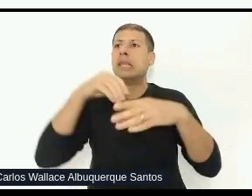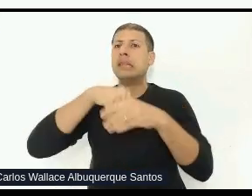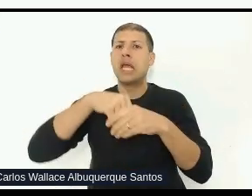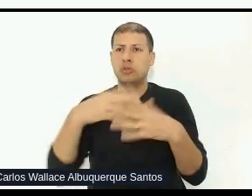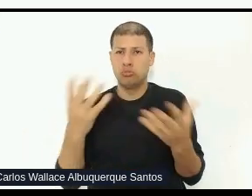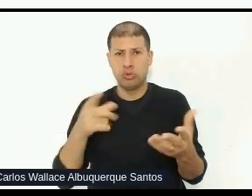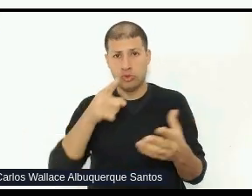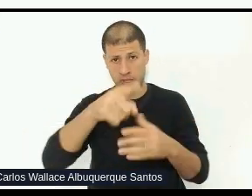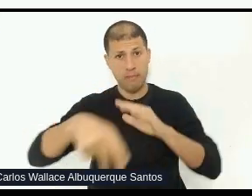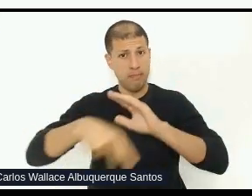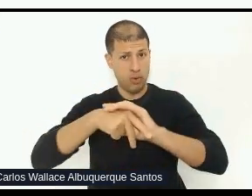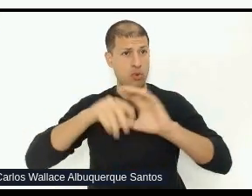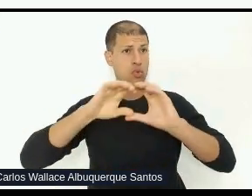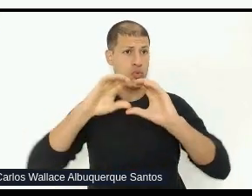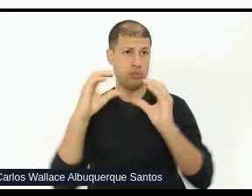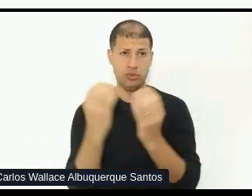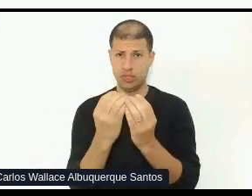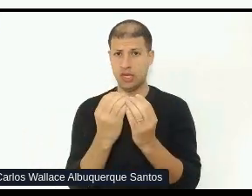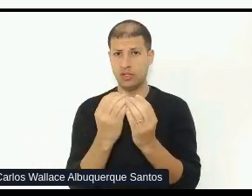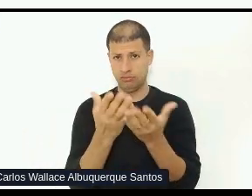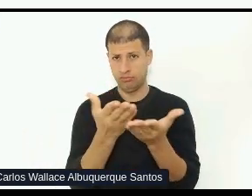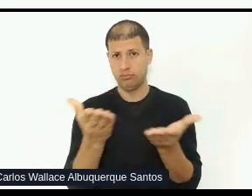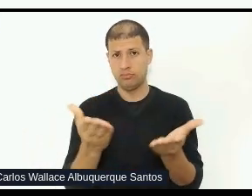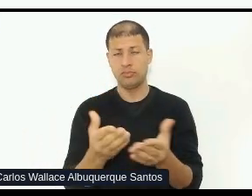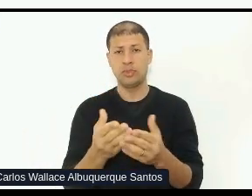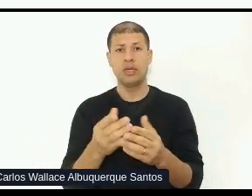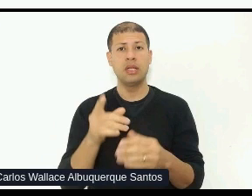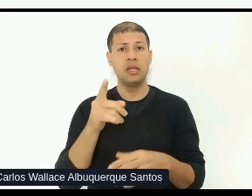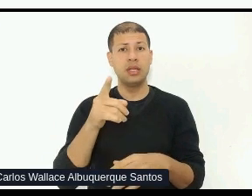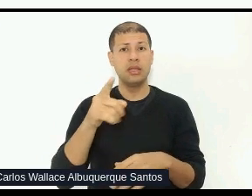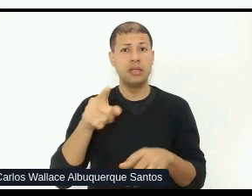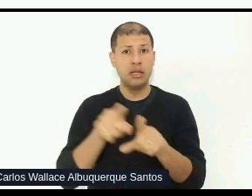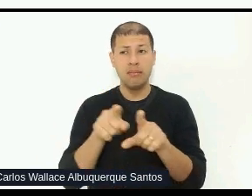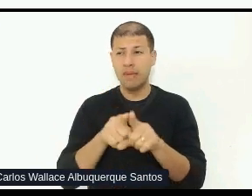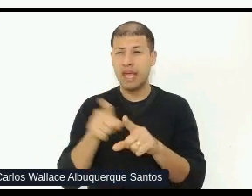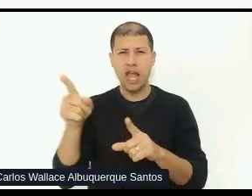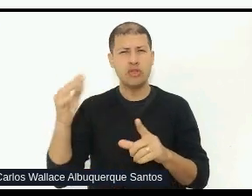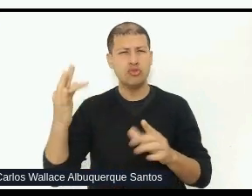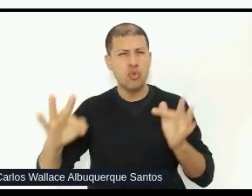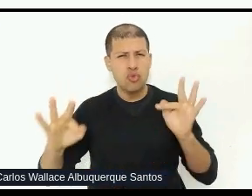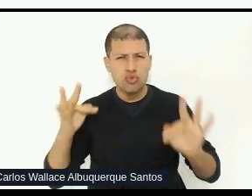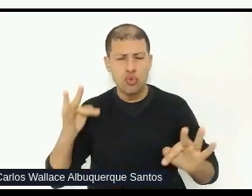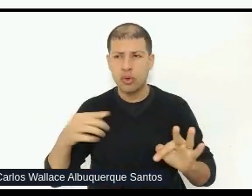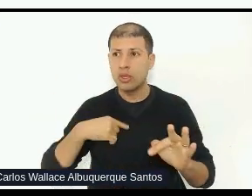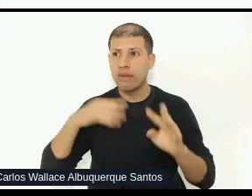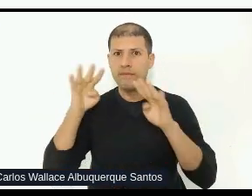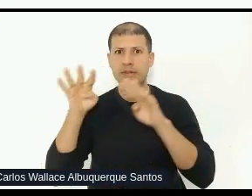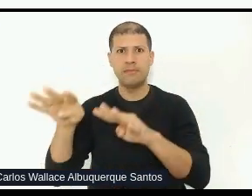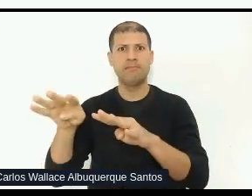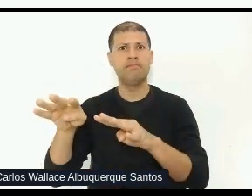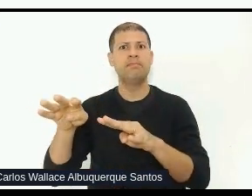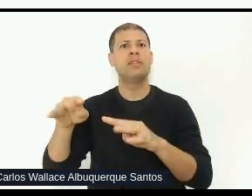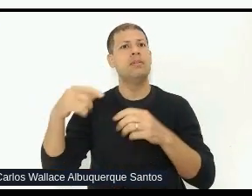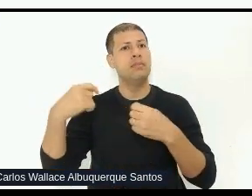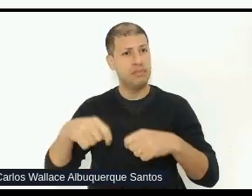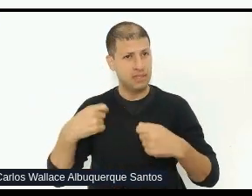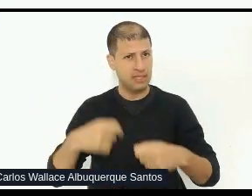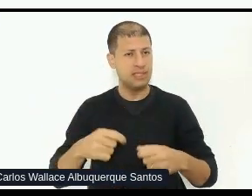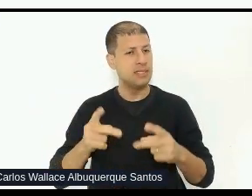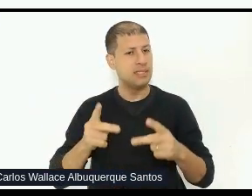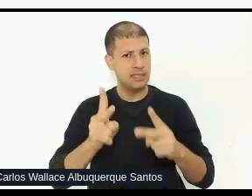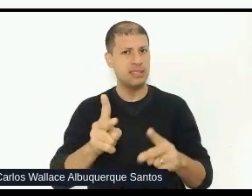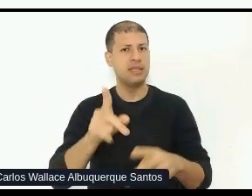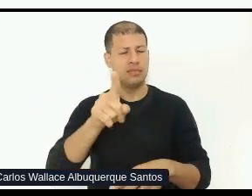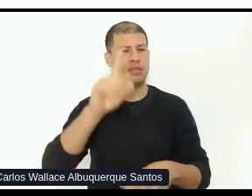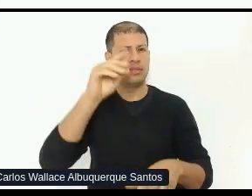dessa comunidade organizacional. E o reconhecimento da dor deve ser uma agenda que está presente em todos os